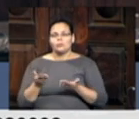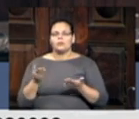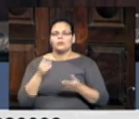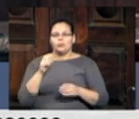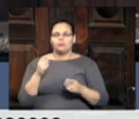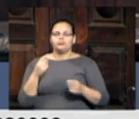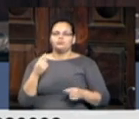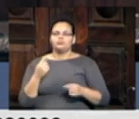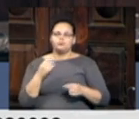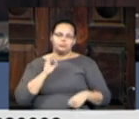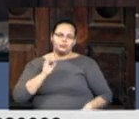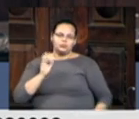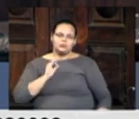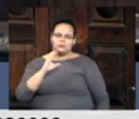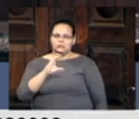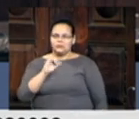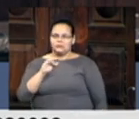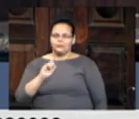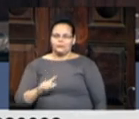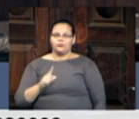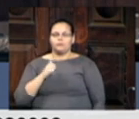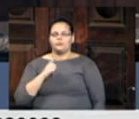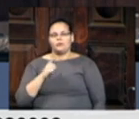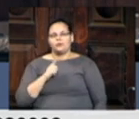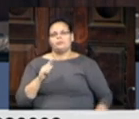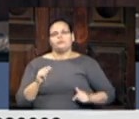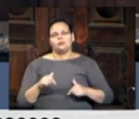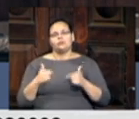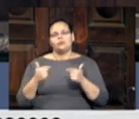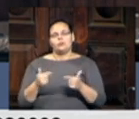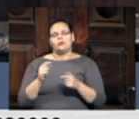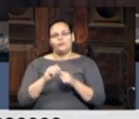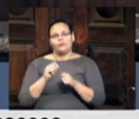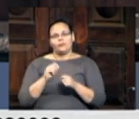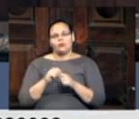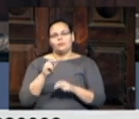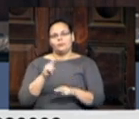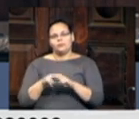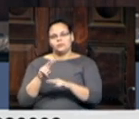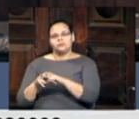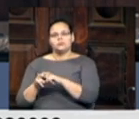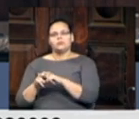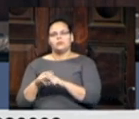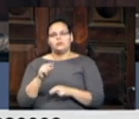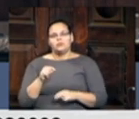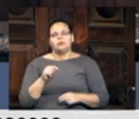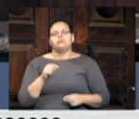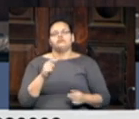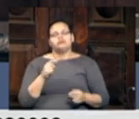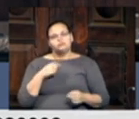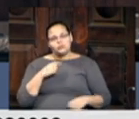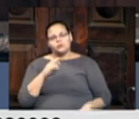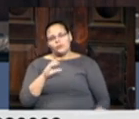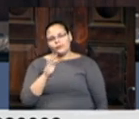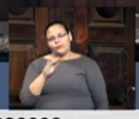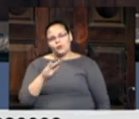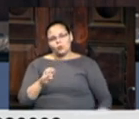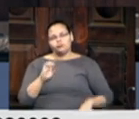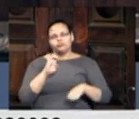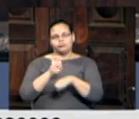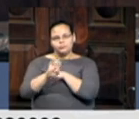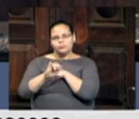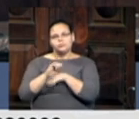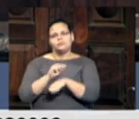a Polícia Civil estava lá, presente, atuando, e fez a prisão daqueles que estavam cometendo a fraude. E eu espero uma